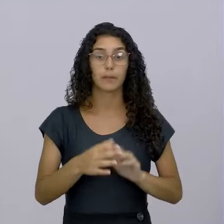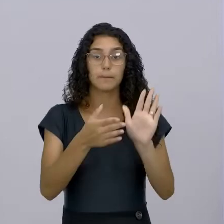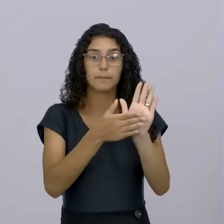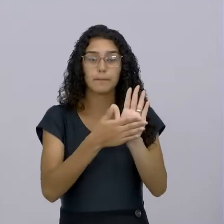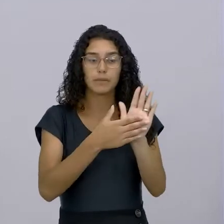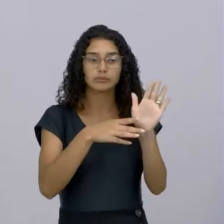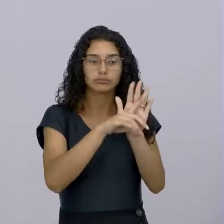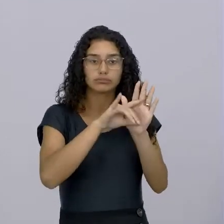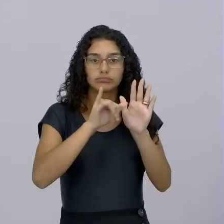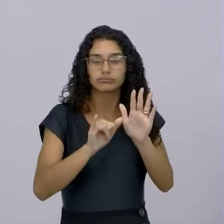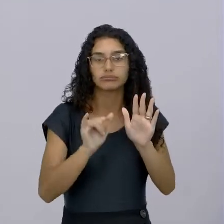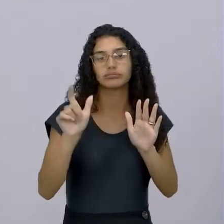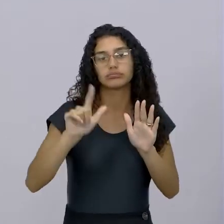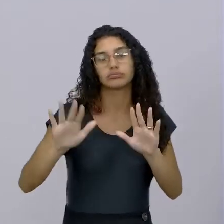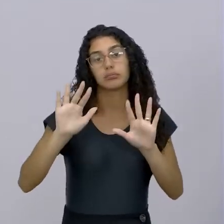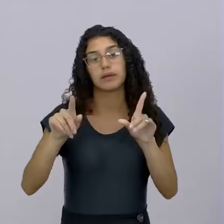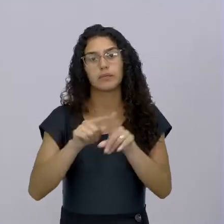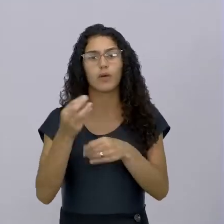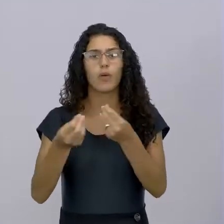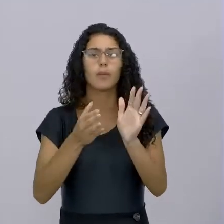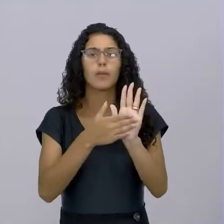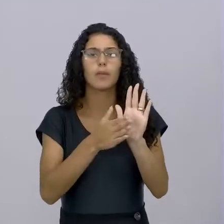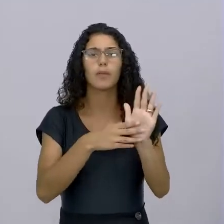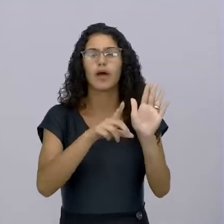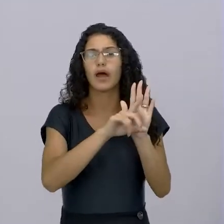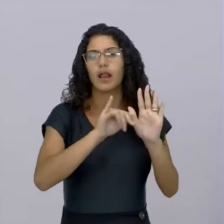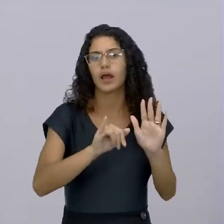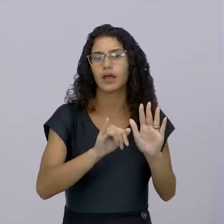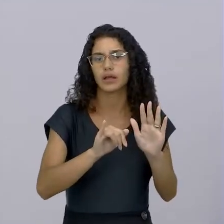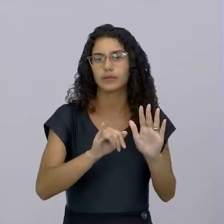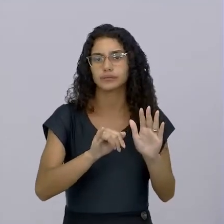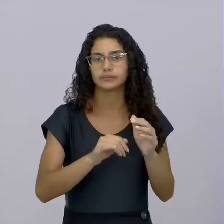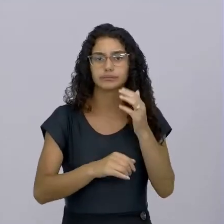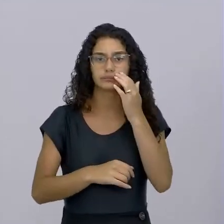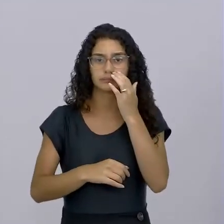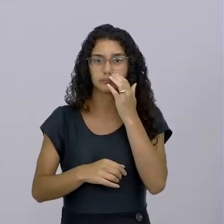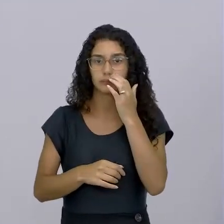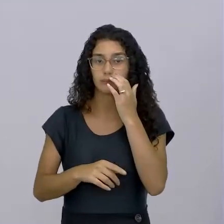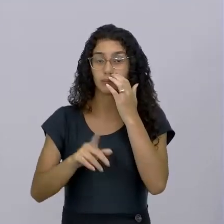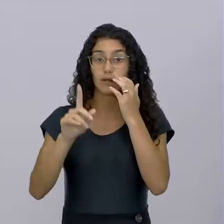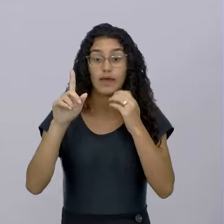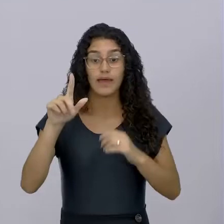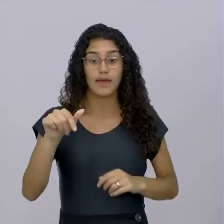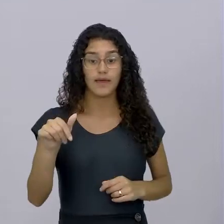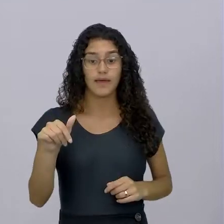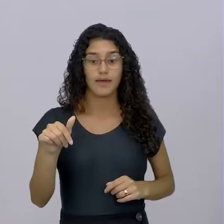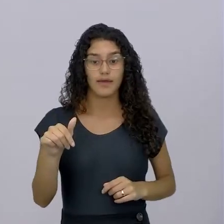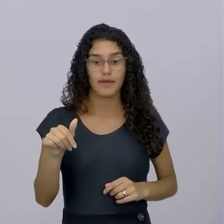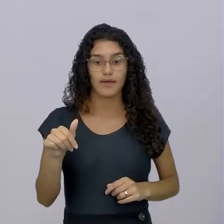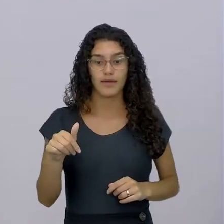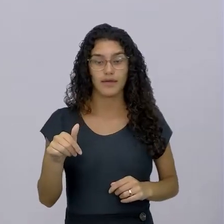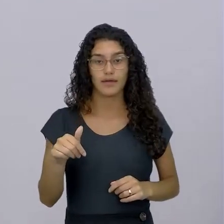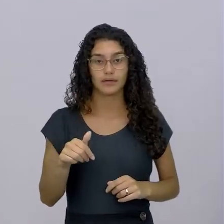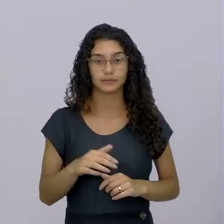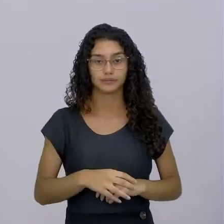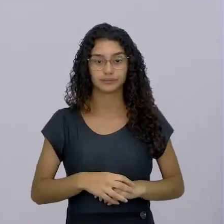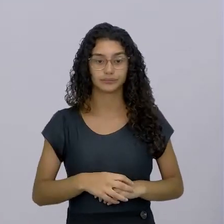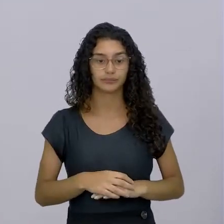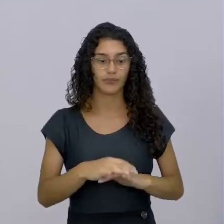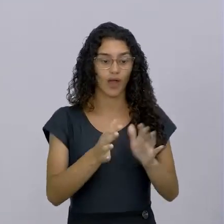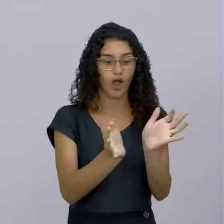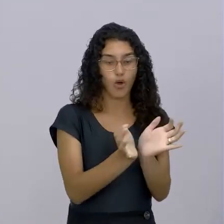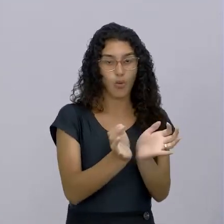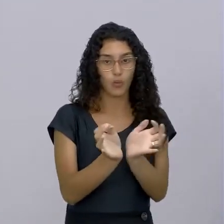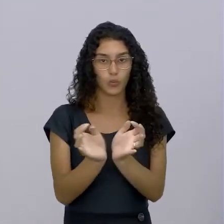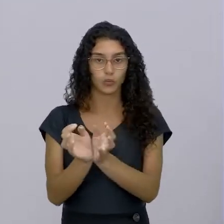propor leis, obviamente, mas como que eles propõem essas leis? Eles são a voz de